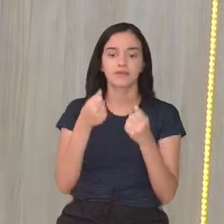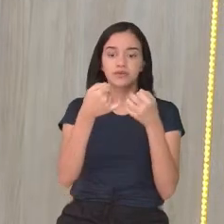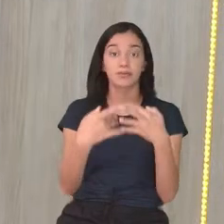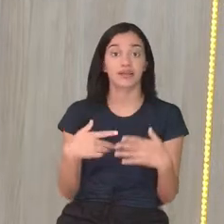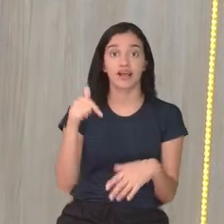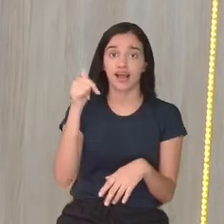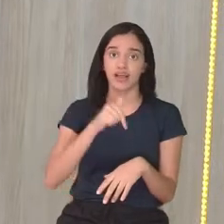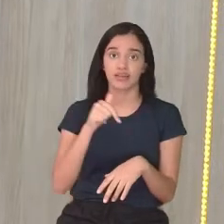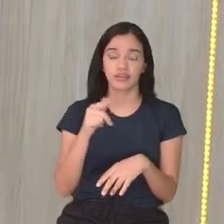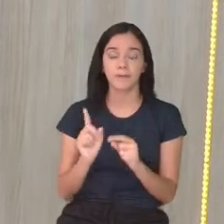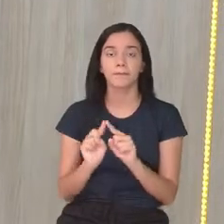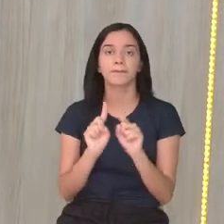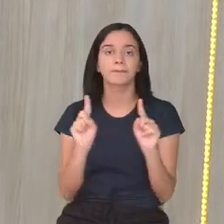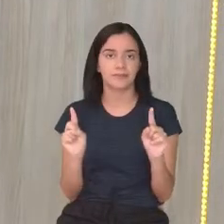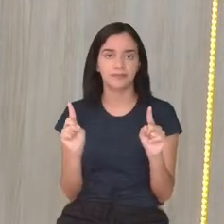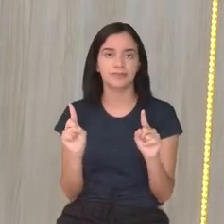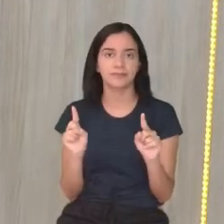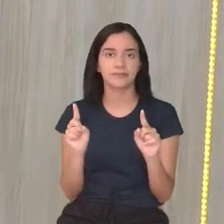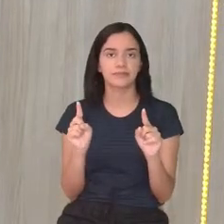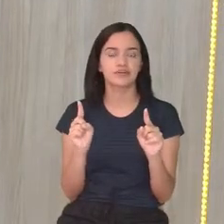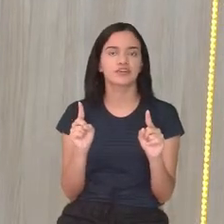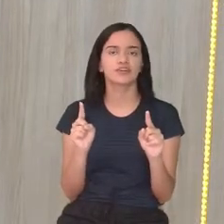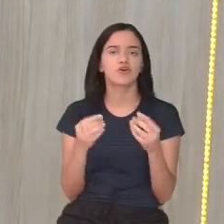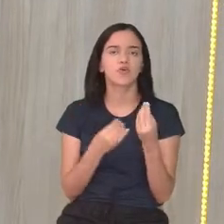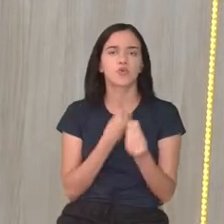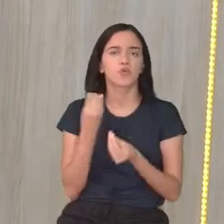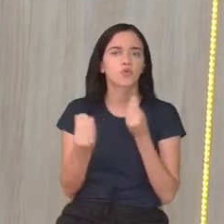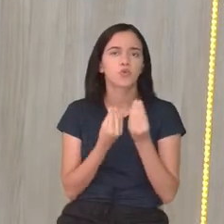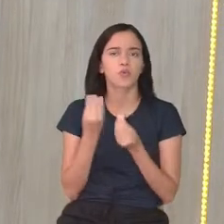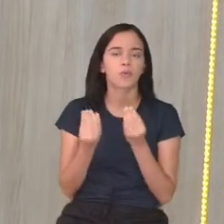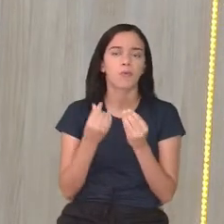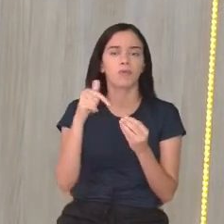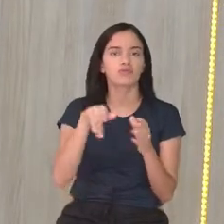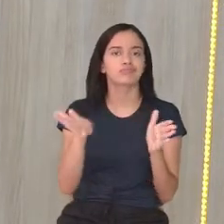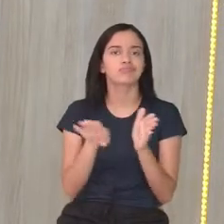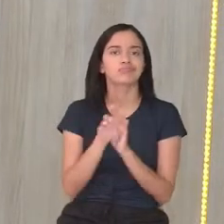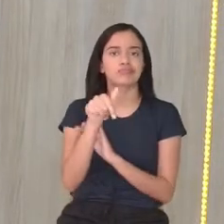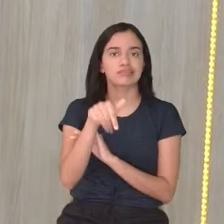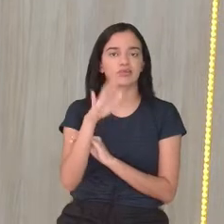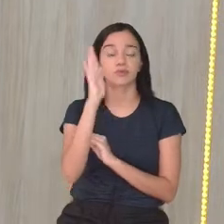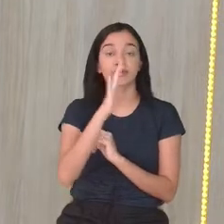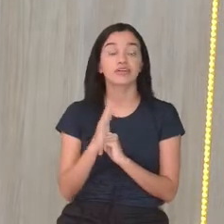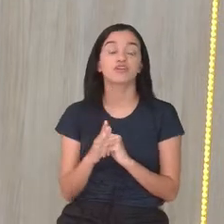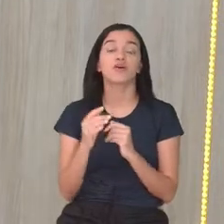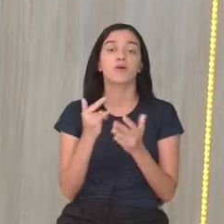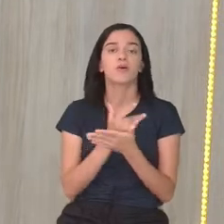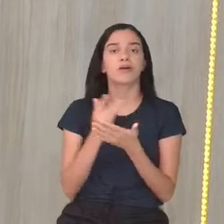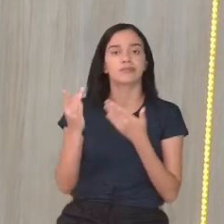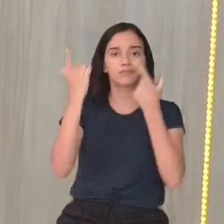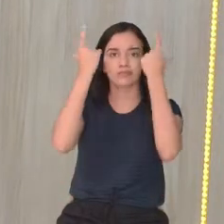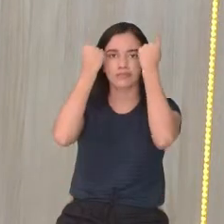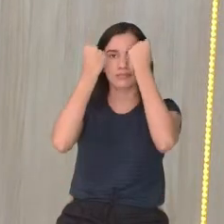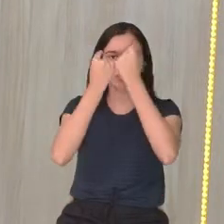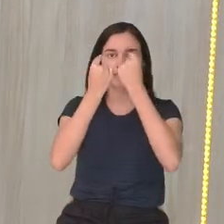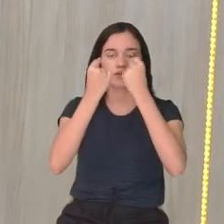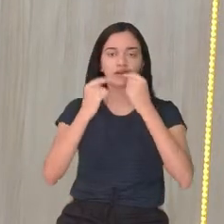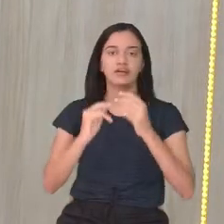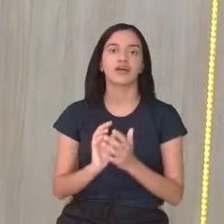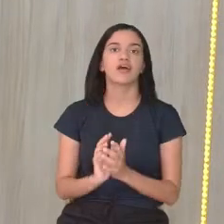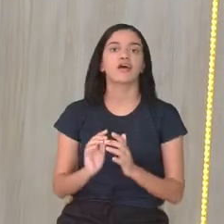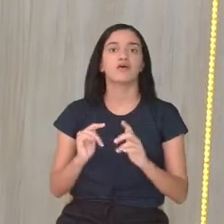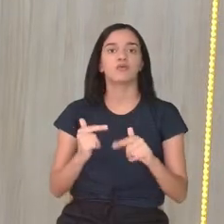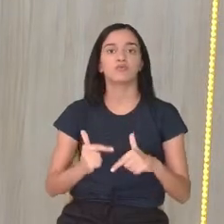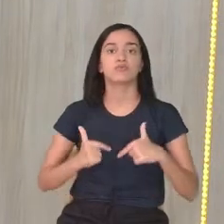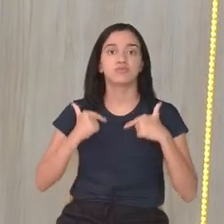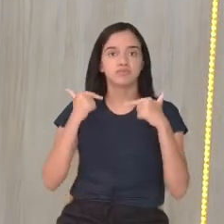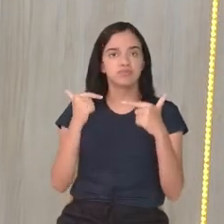nesse momento. Mas como é que chegou no Brasil? Vejam, começou lá na Grécia Antiga, foi impulsionada pelos